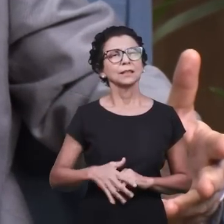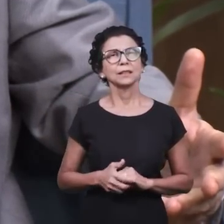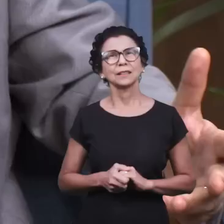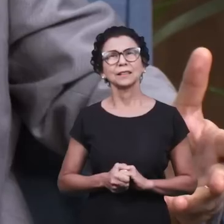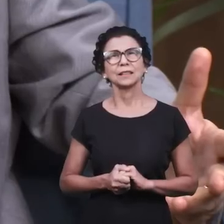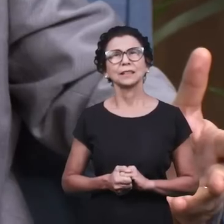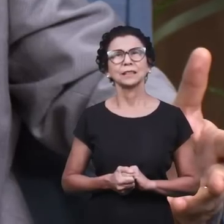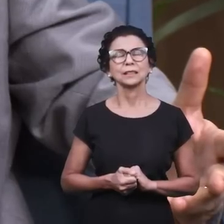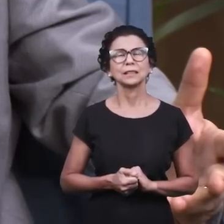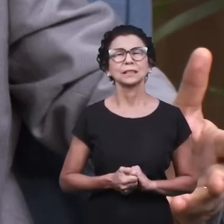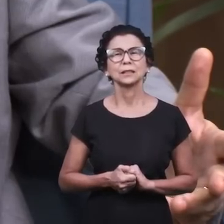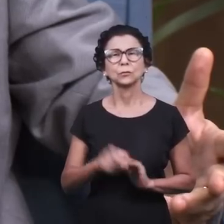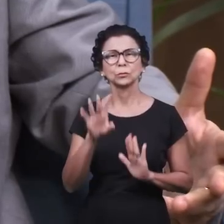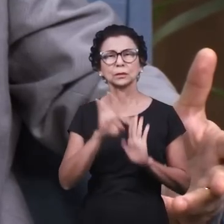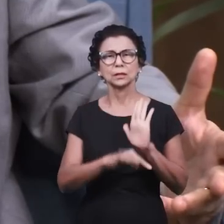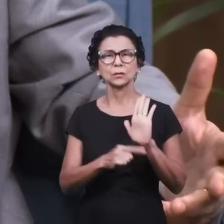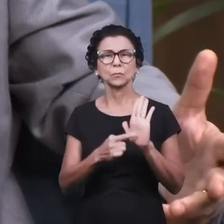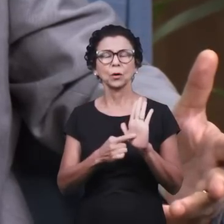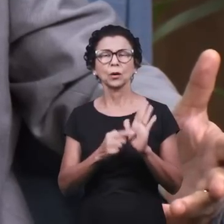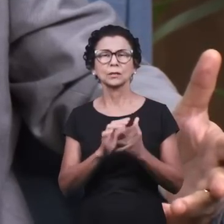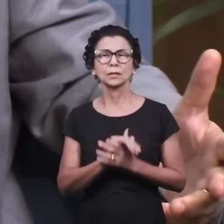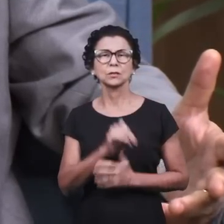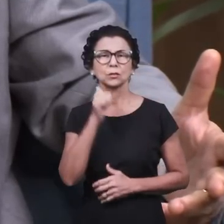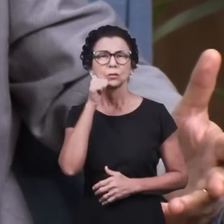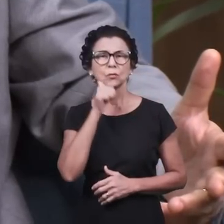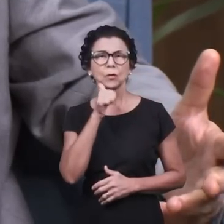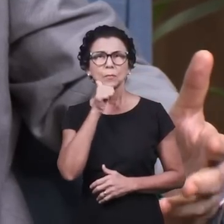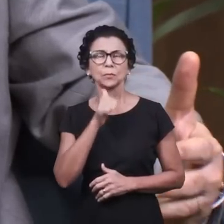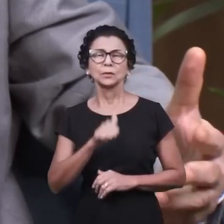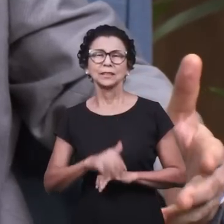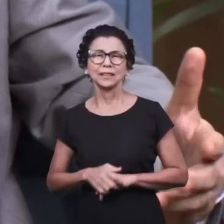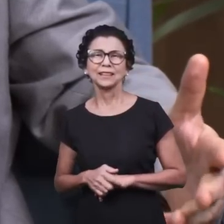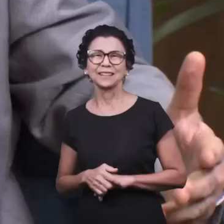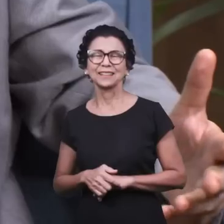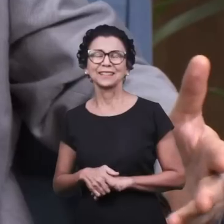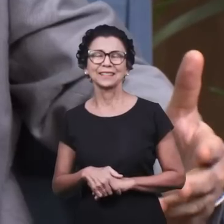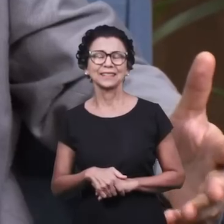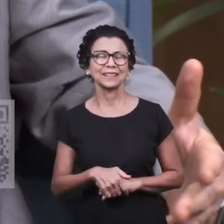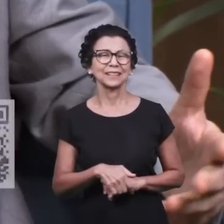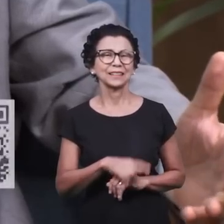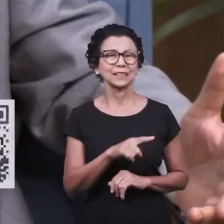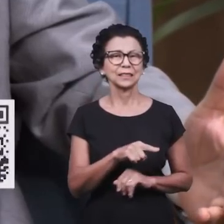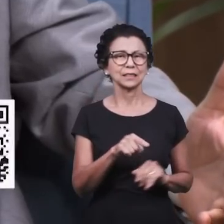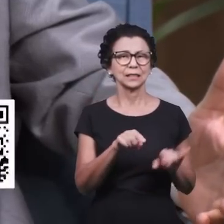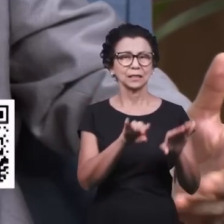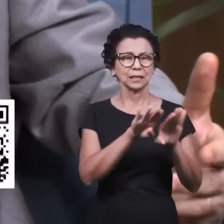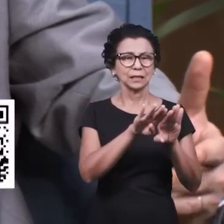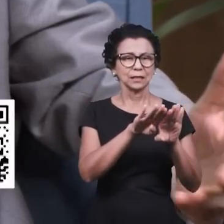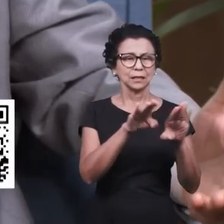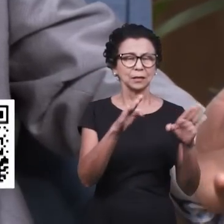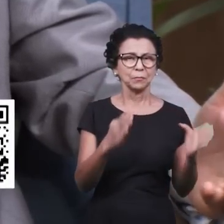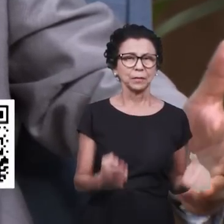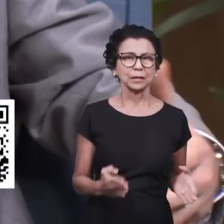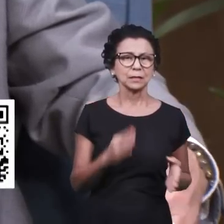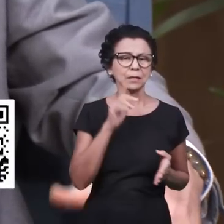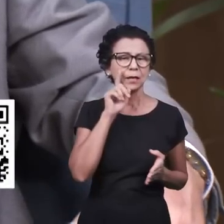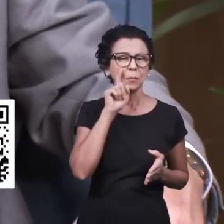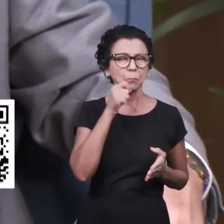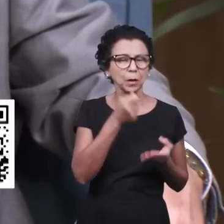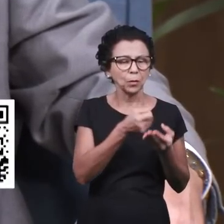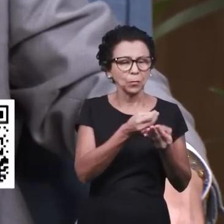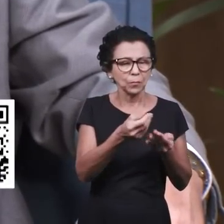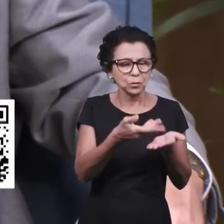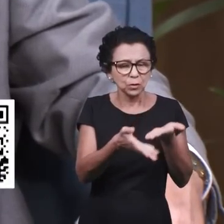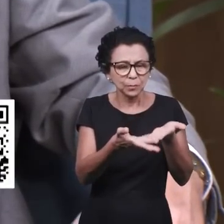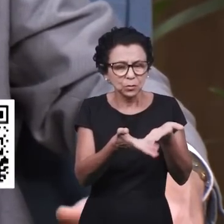daquela palavra sobre a mulher cananeia, né? Que ela diz, até os cachorrinhos comem das migalhas da mesa do Senhor. Eu me lembro de uma mensagem que foi pregada